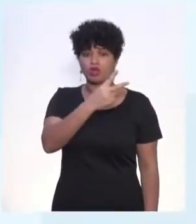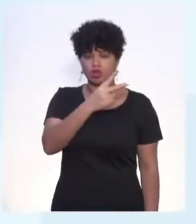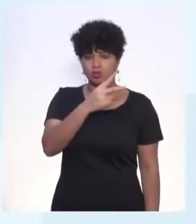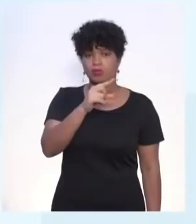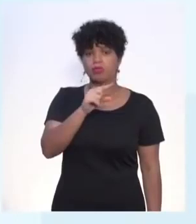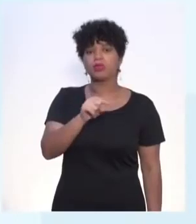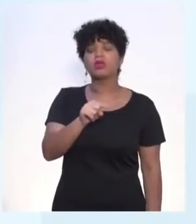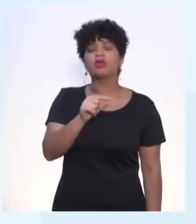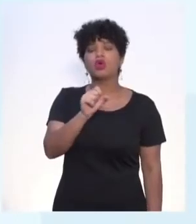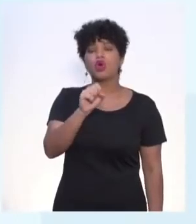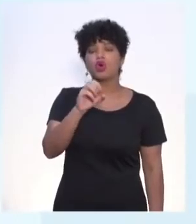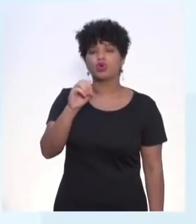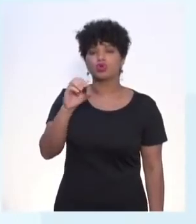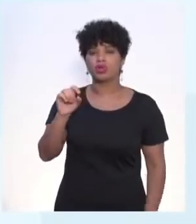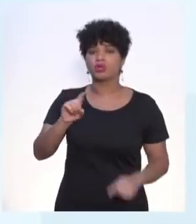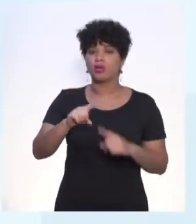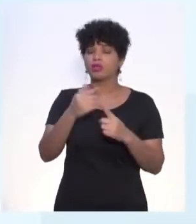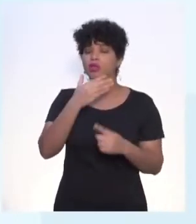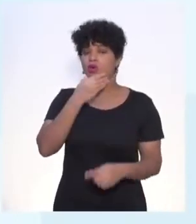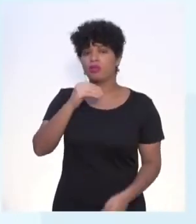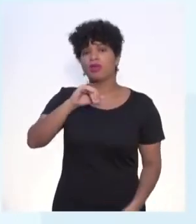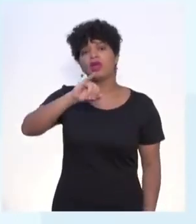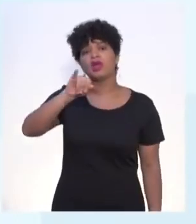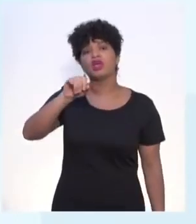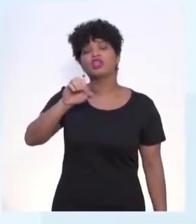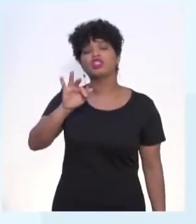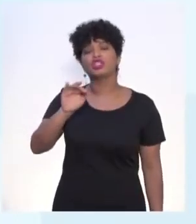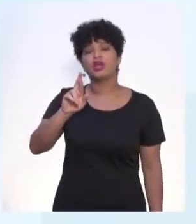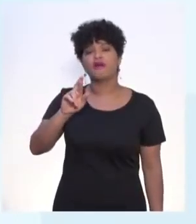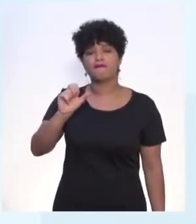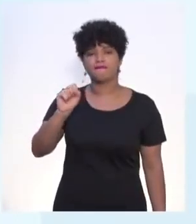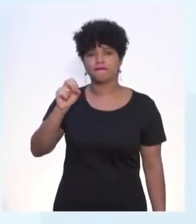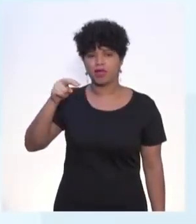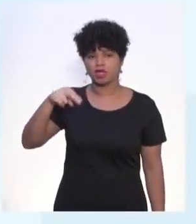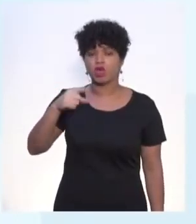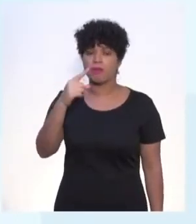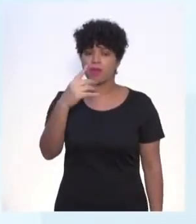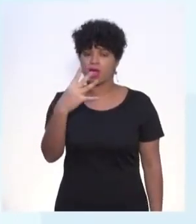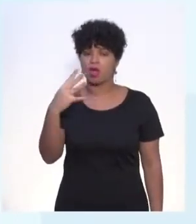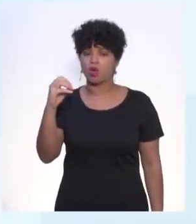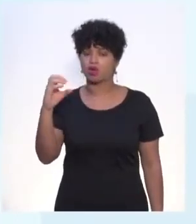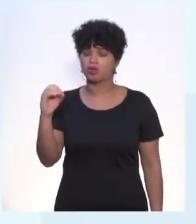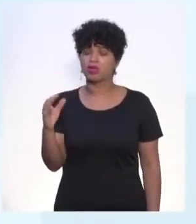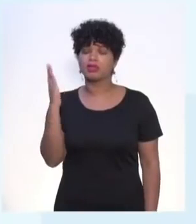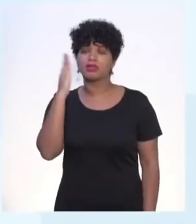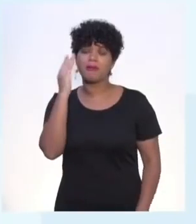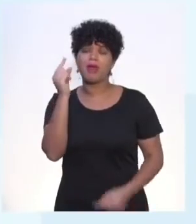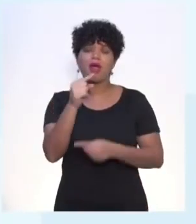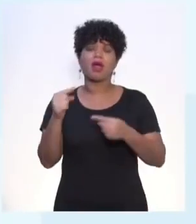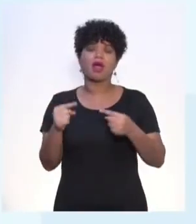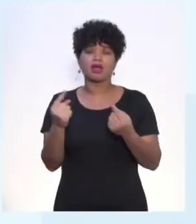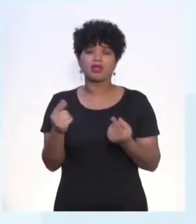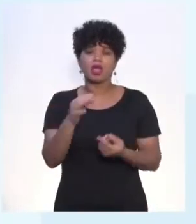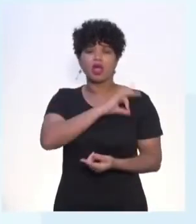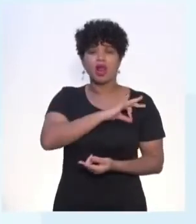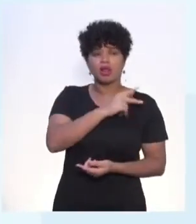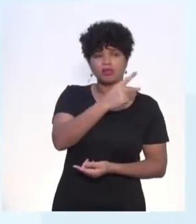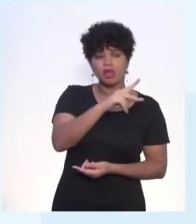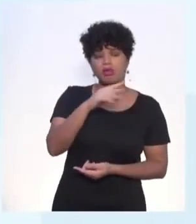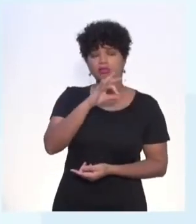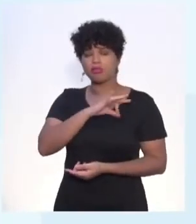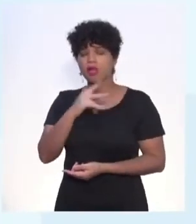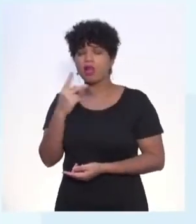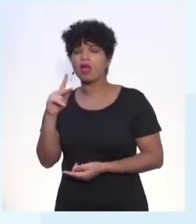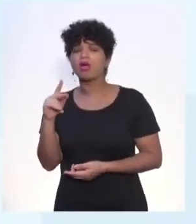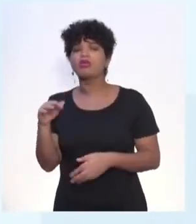salário de R$ 1.400. A gente quer saber a razão entre os salários do Marcelo e do Jefferson, tá? E aí